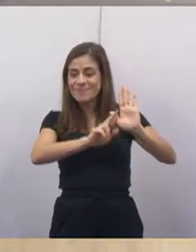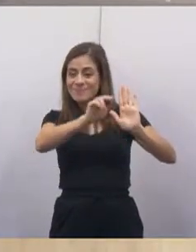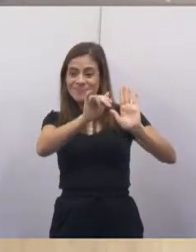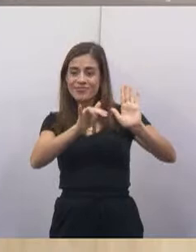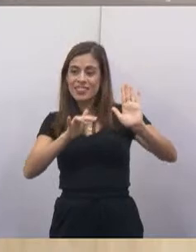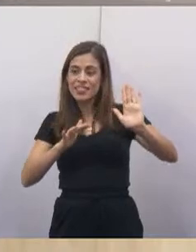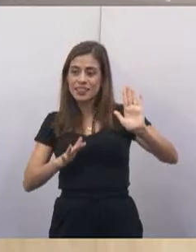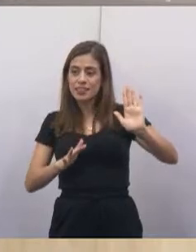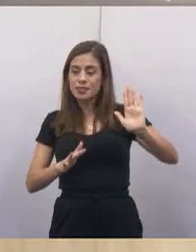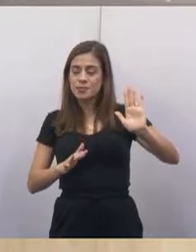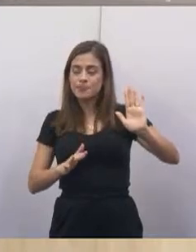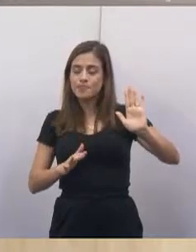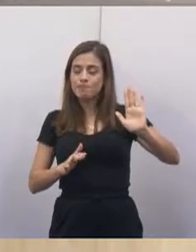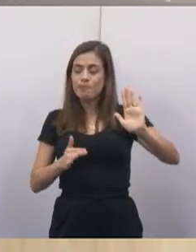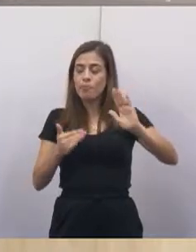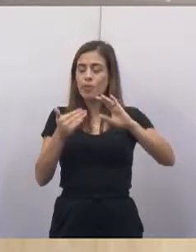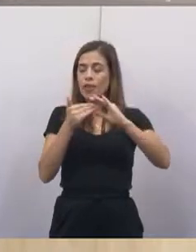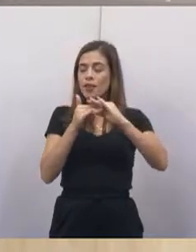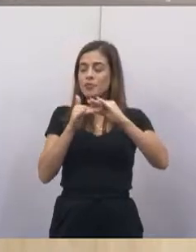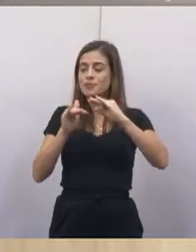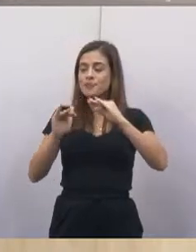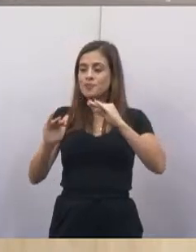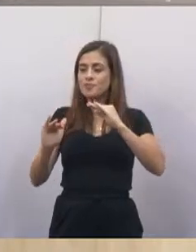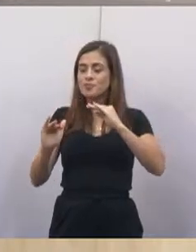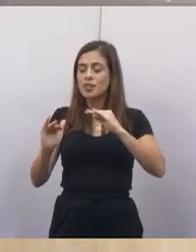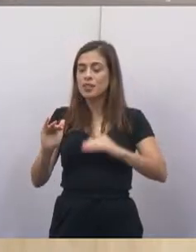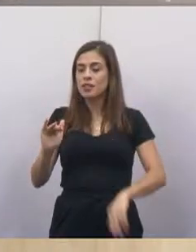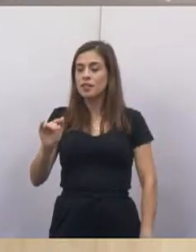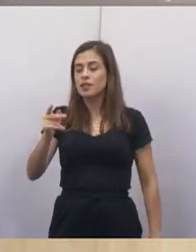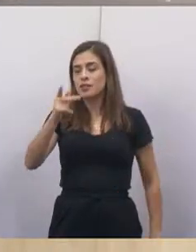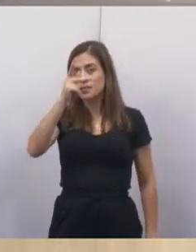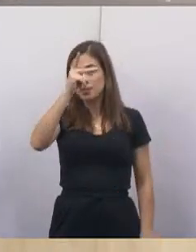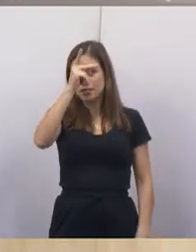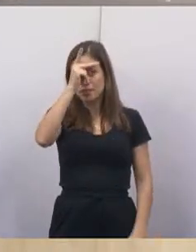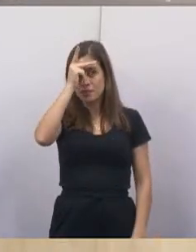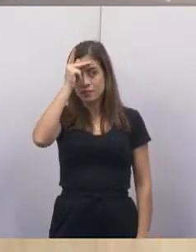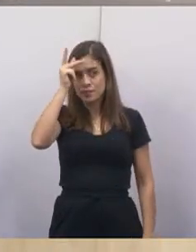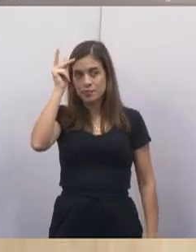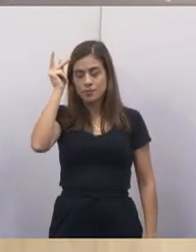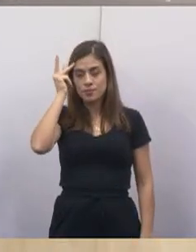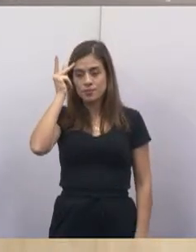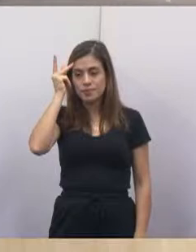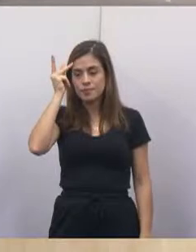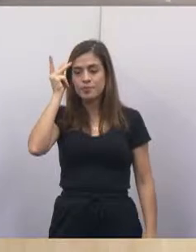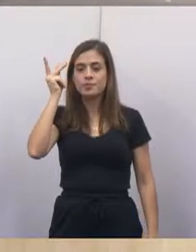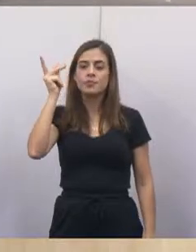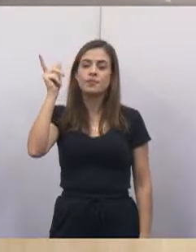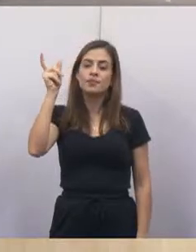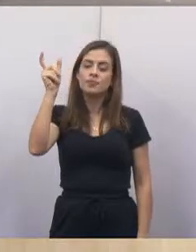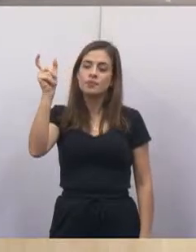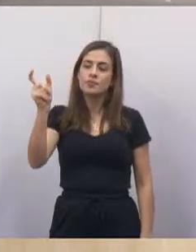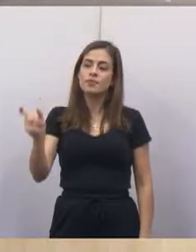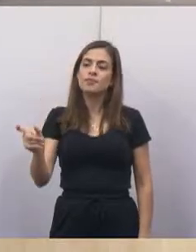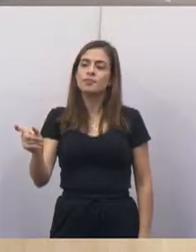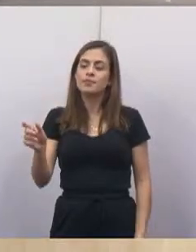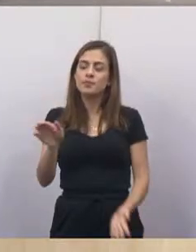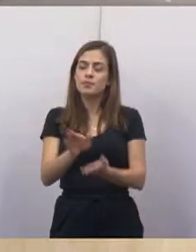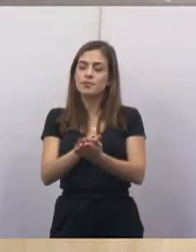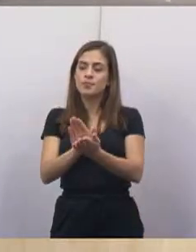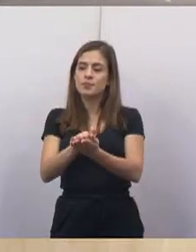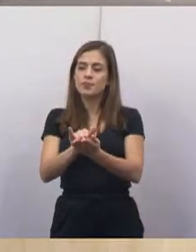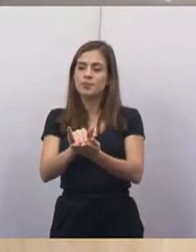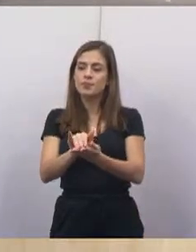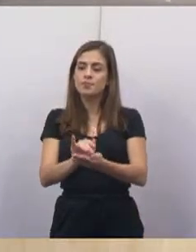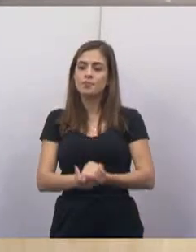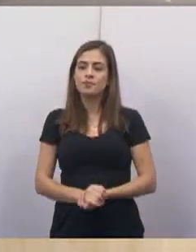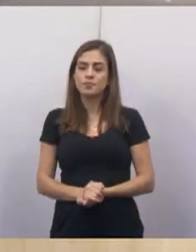plenário, cumpridas as formalidades regimentais, seja encaminhado ao senhor prefeito municipal de Jacareí